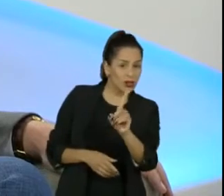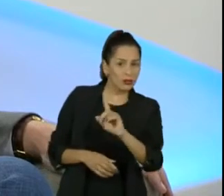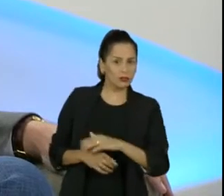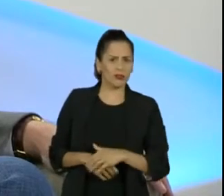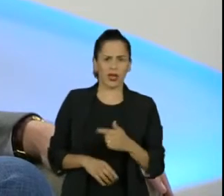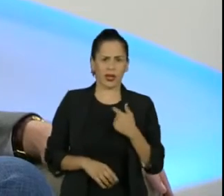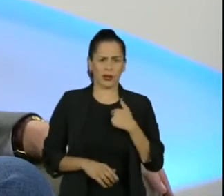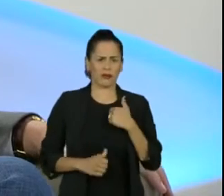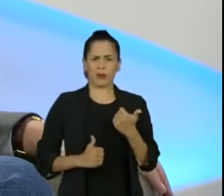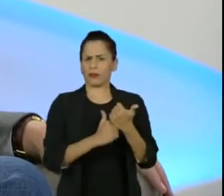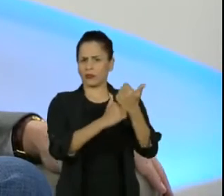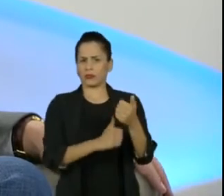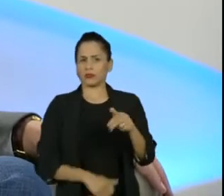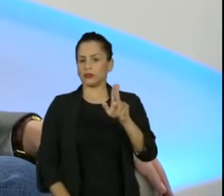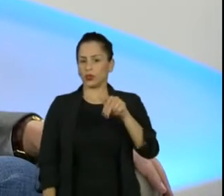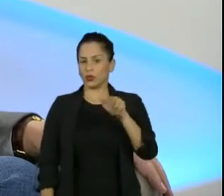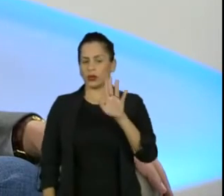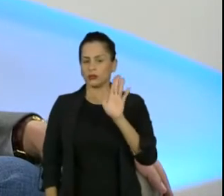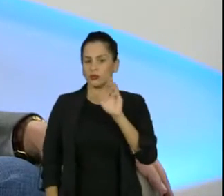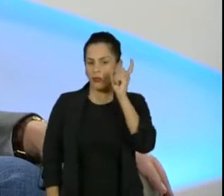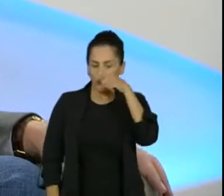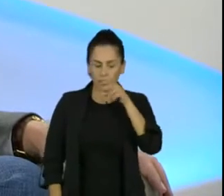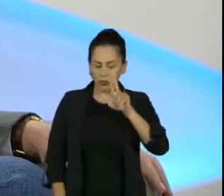fiz. E...